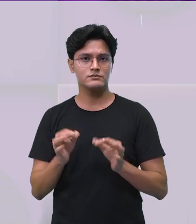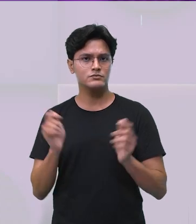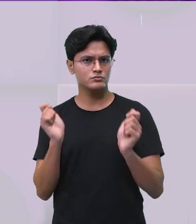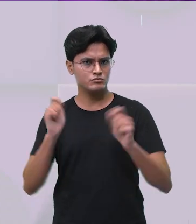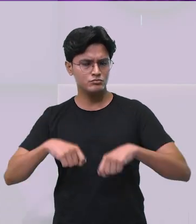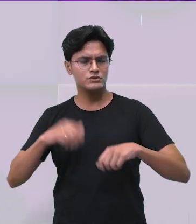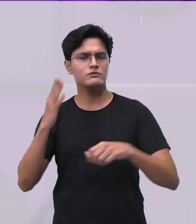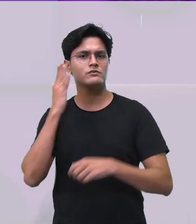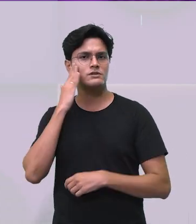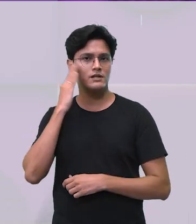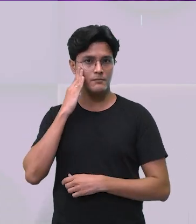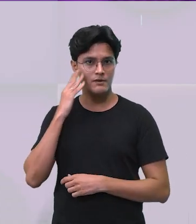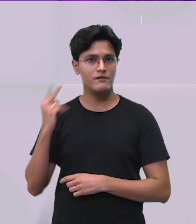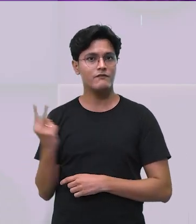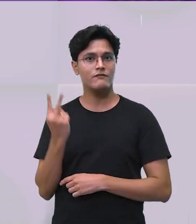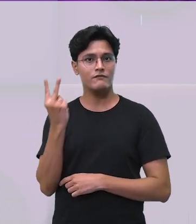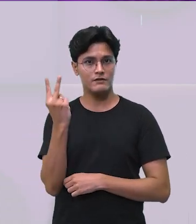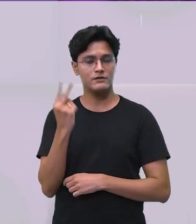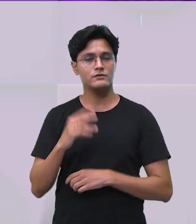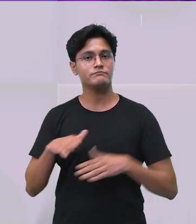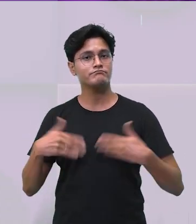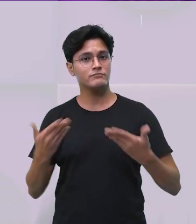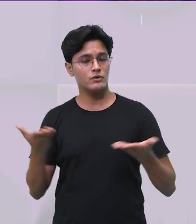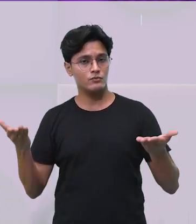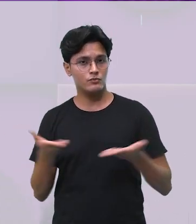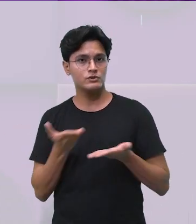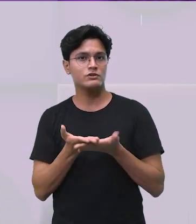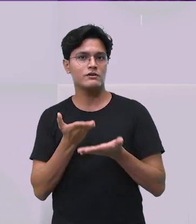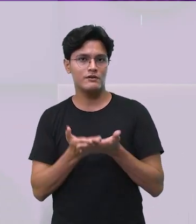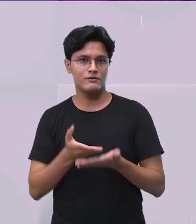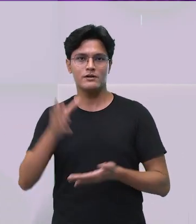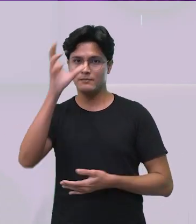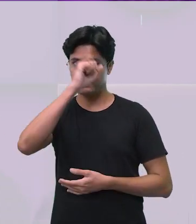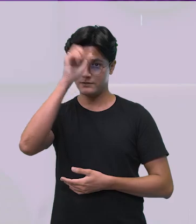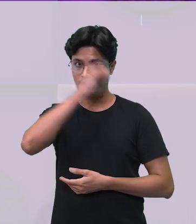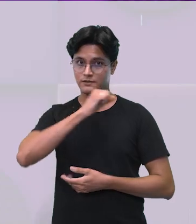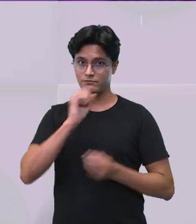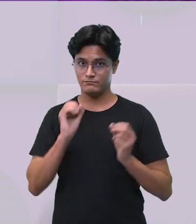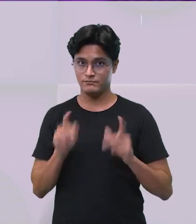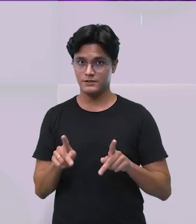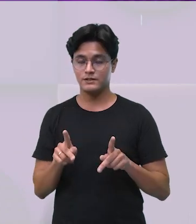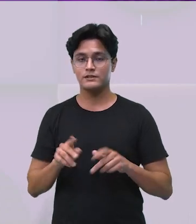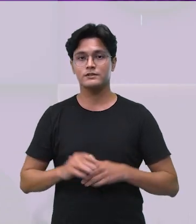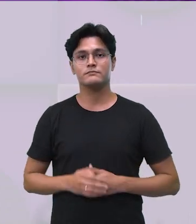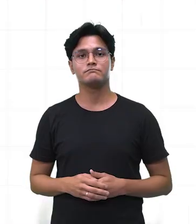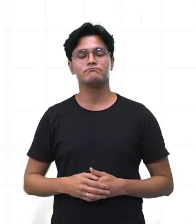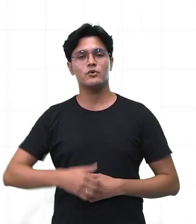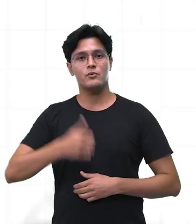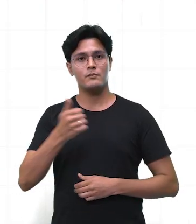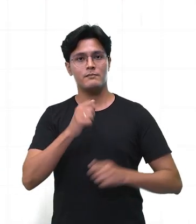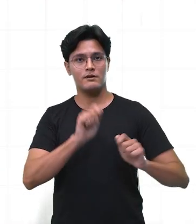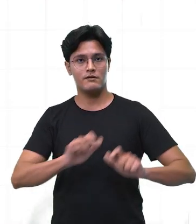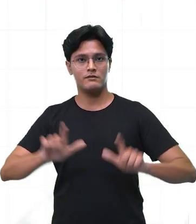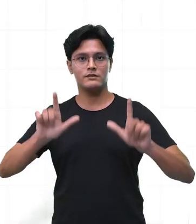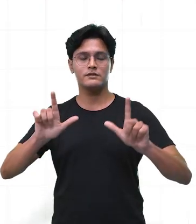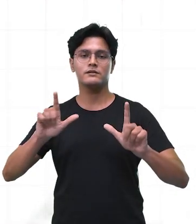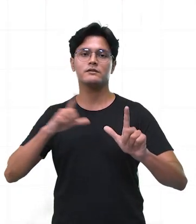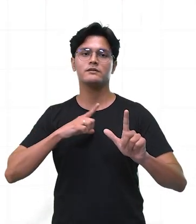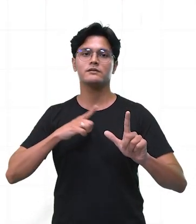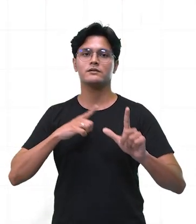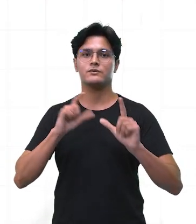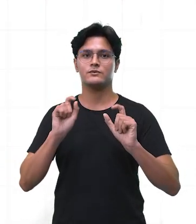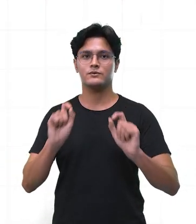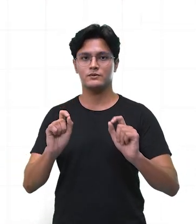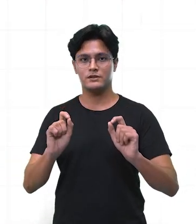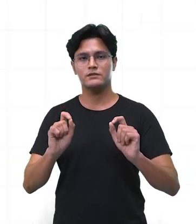o valor desse ângulo e é isso que a gente vai trabalhar nessa aula. Fechado? Então vamos à nossa primeira cartelinha, onde nós temos